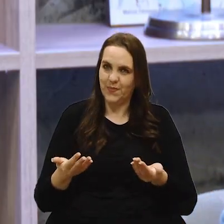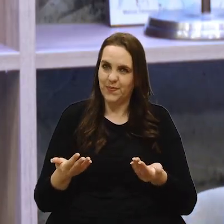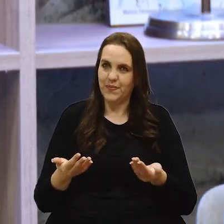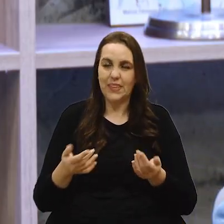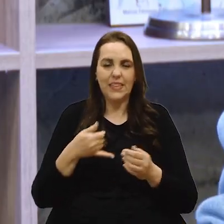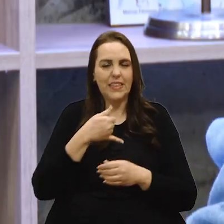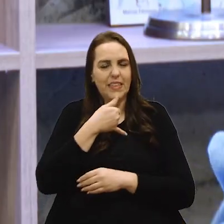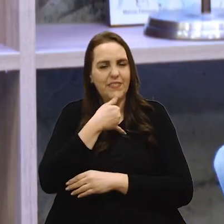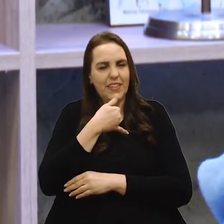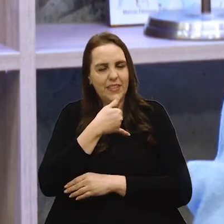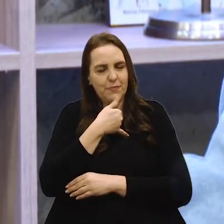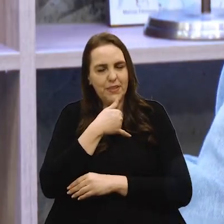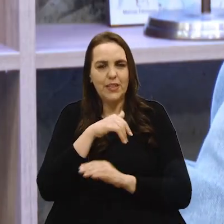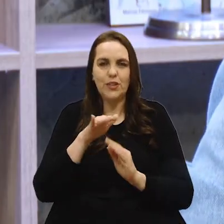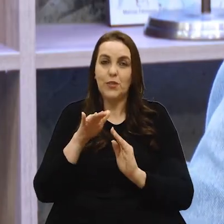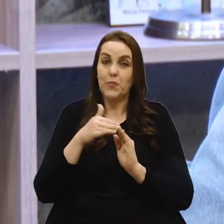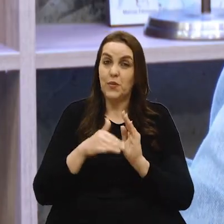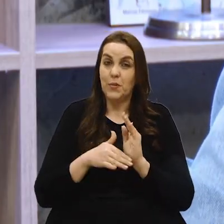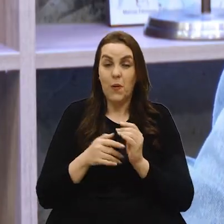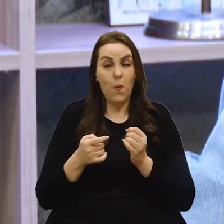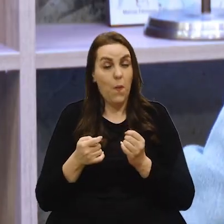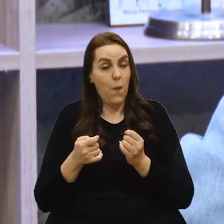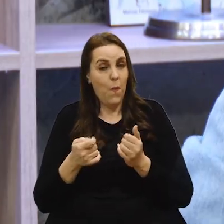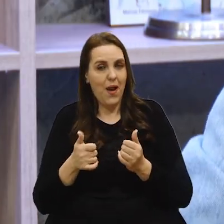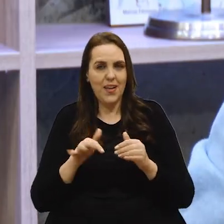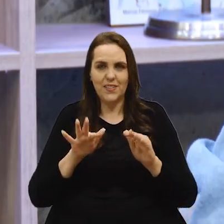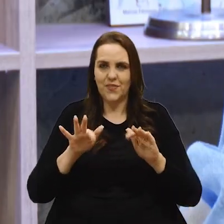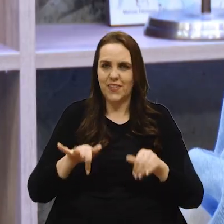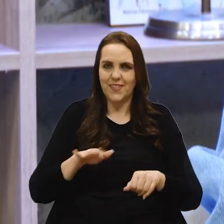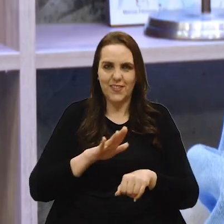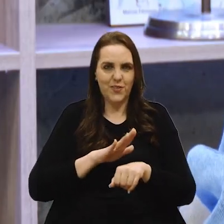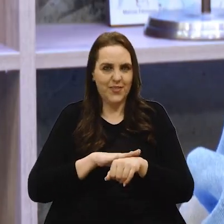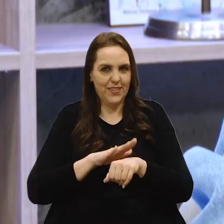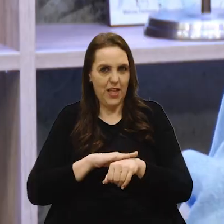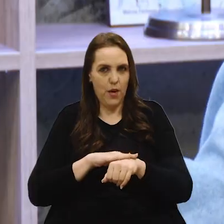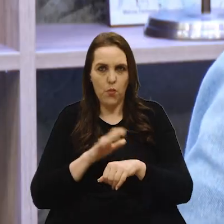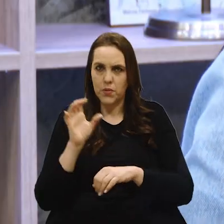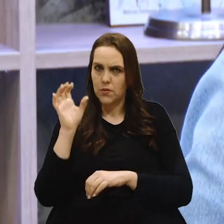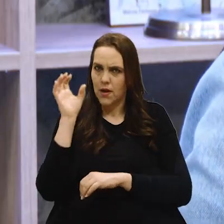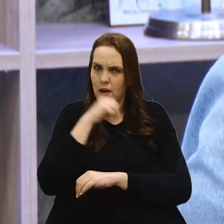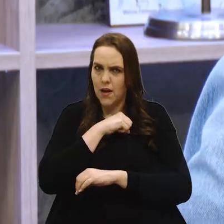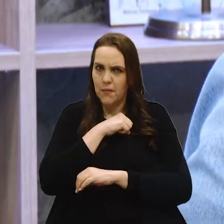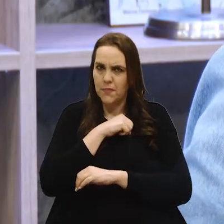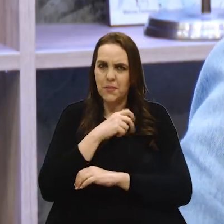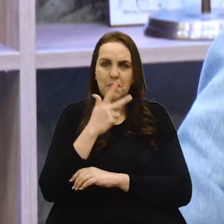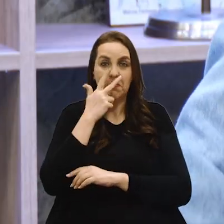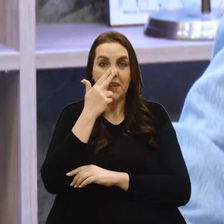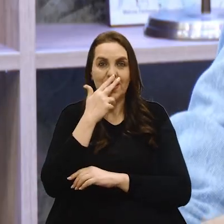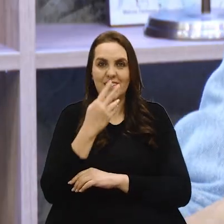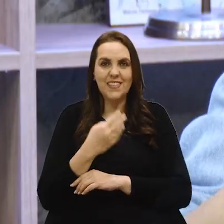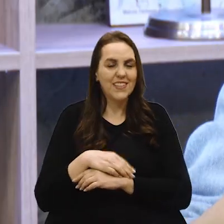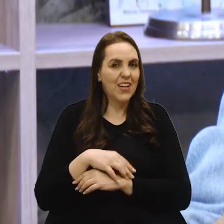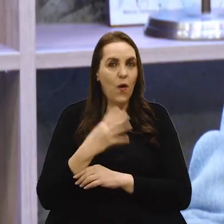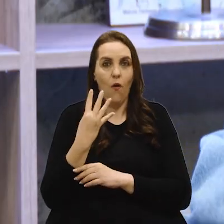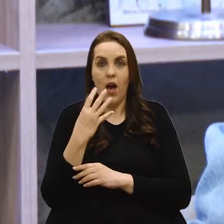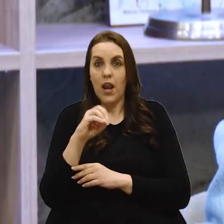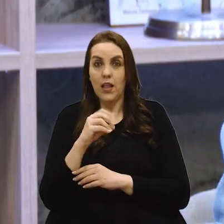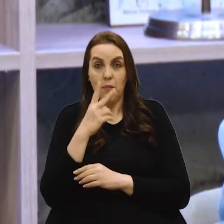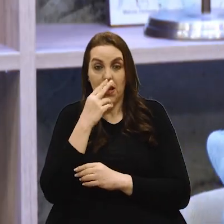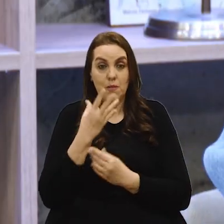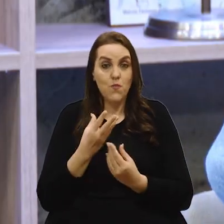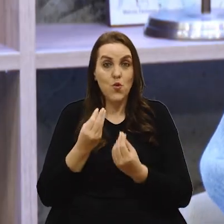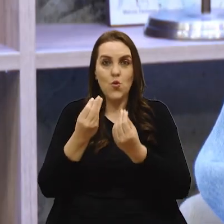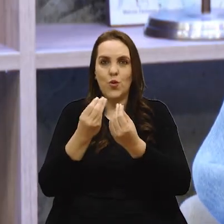Gente, infelizmente, o programa já está quase fechando o tempo dele. Viu? Passou rápido, parecia 40 vezes, parecia um monte,